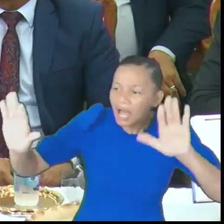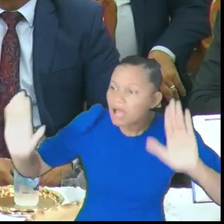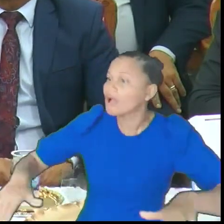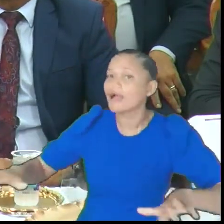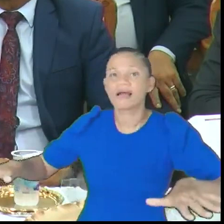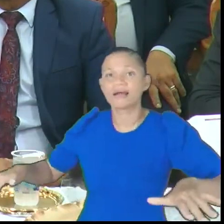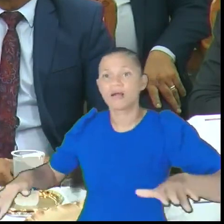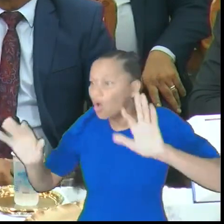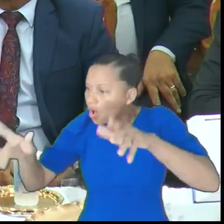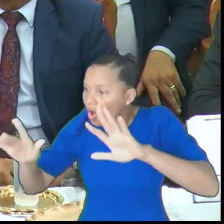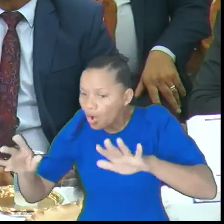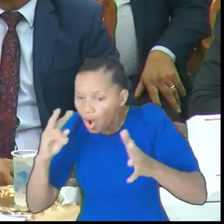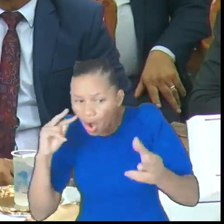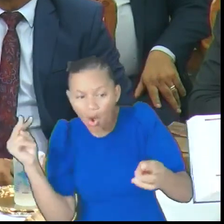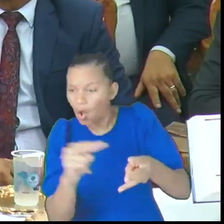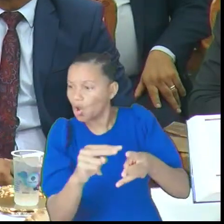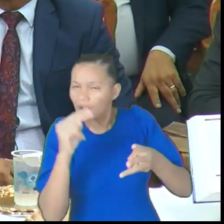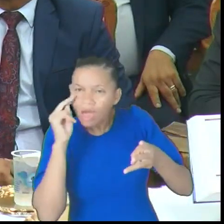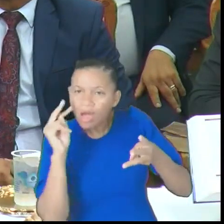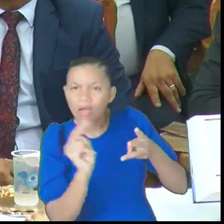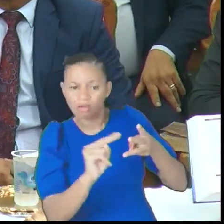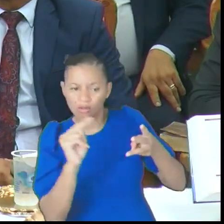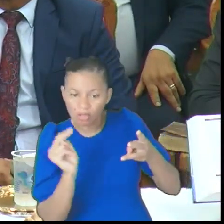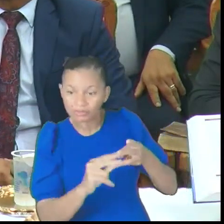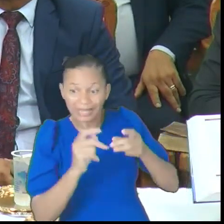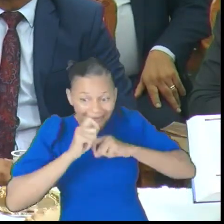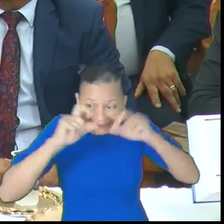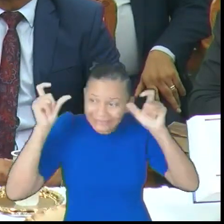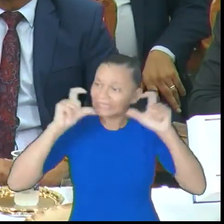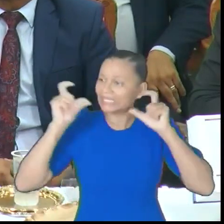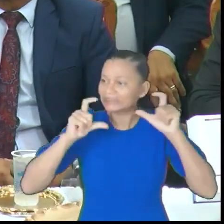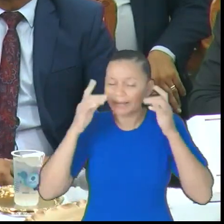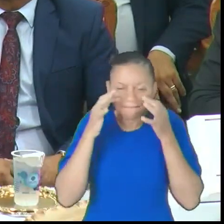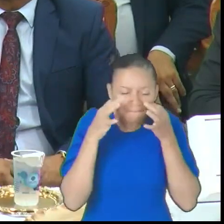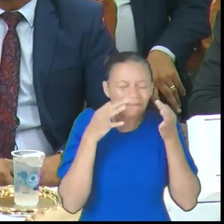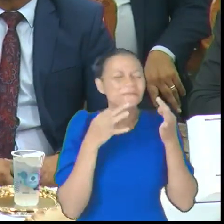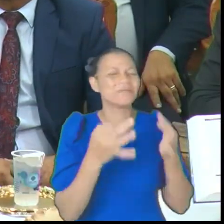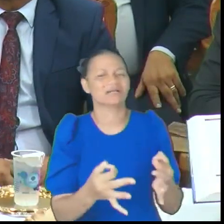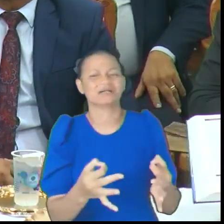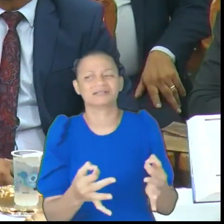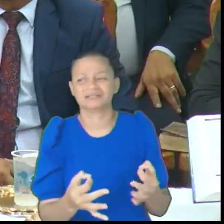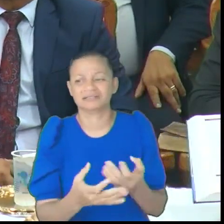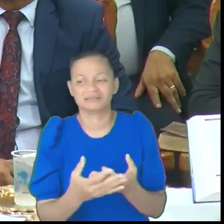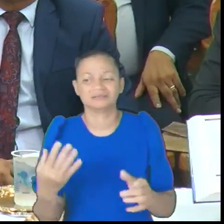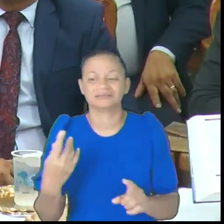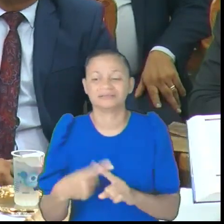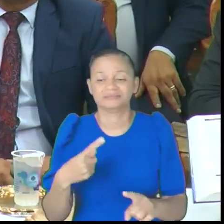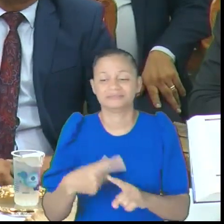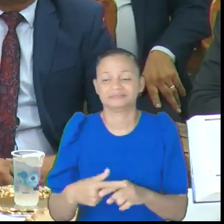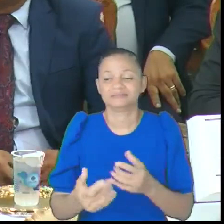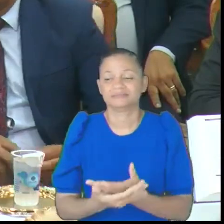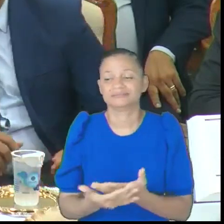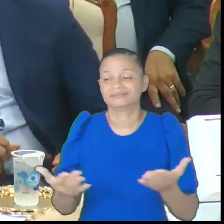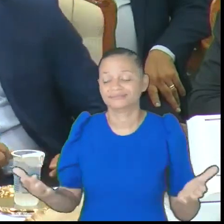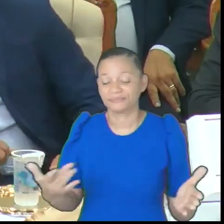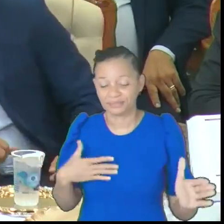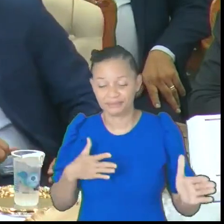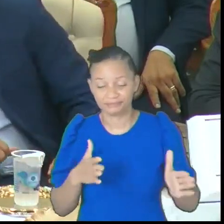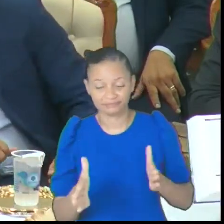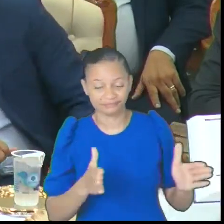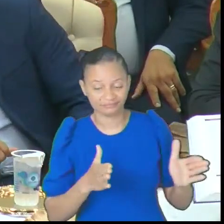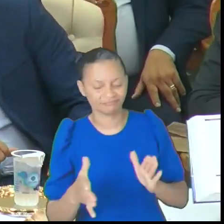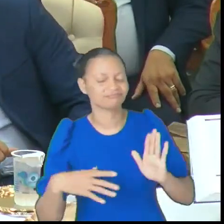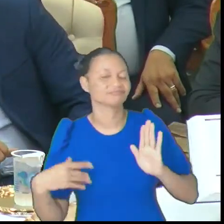ei, olhem para isso, fiquem atentos nisso. Por quê? Porque esse período